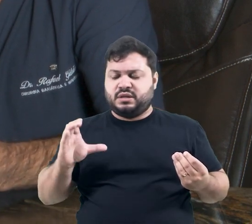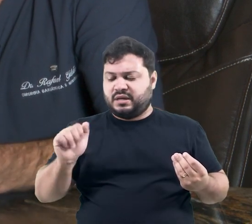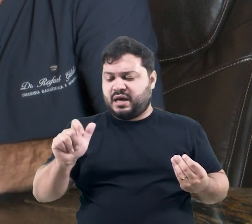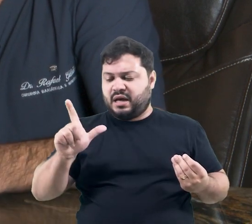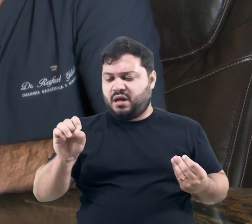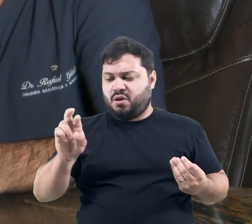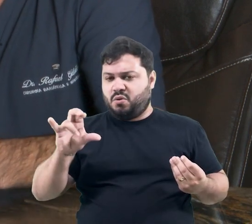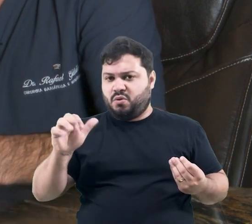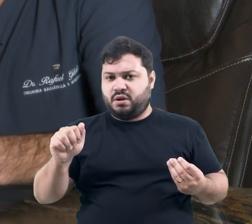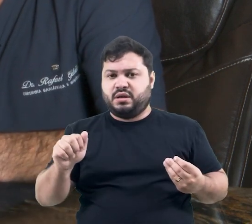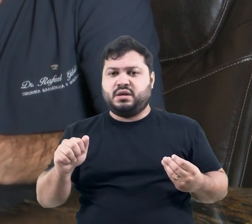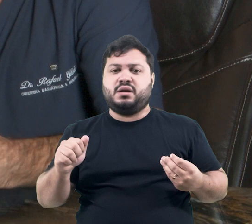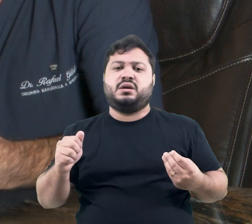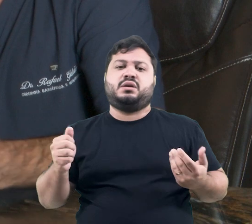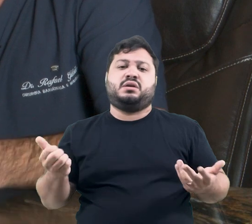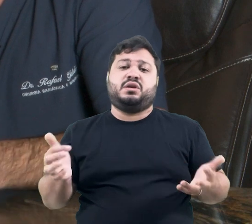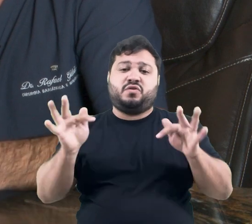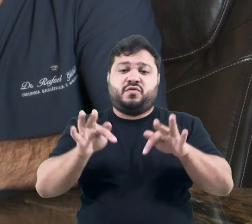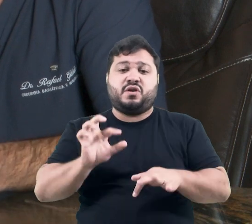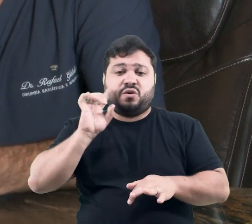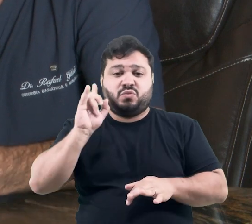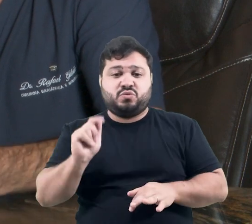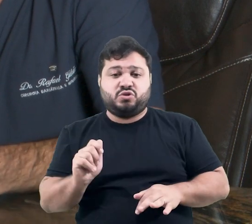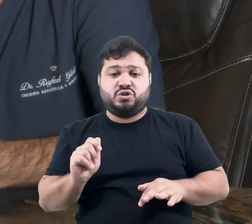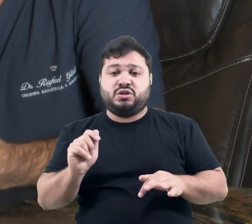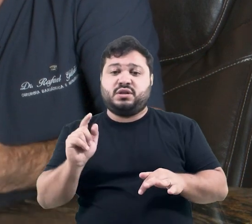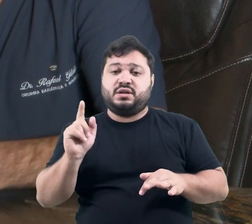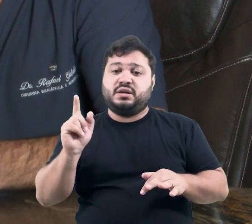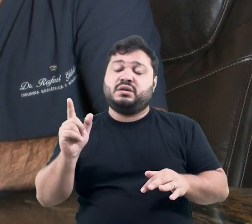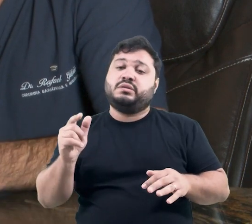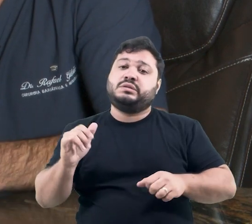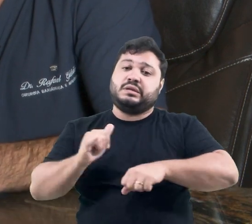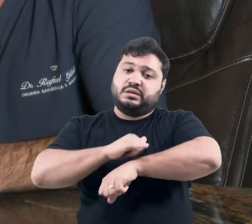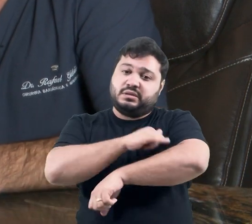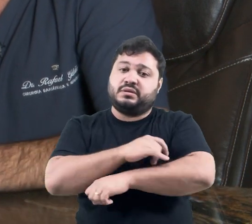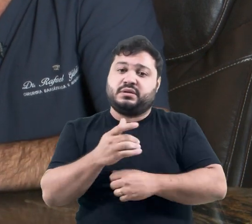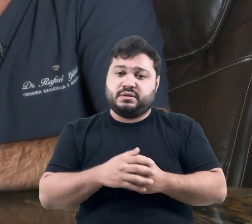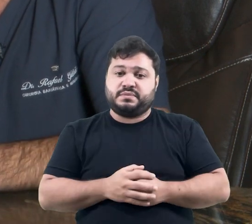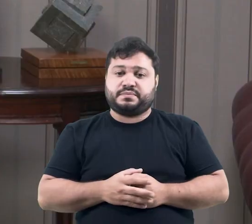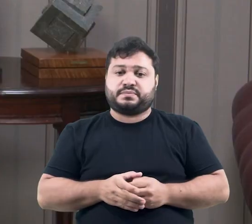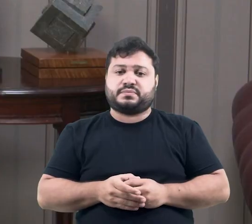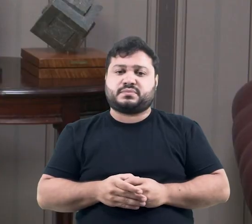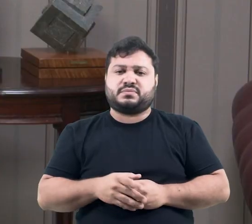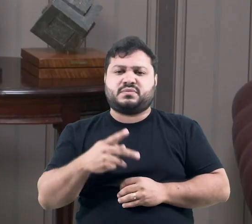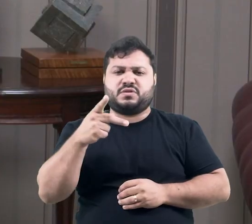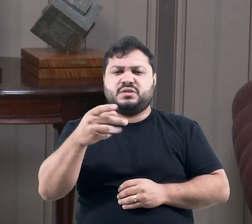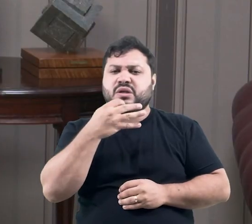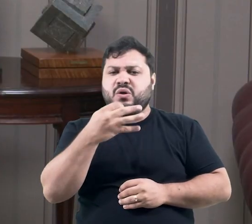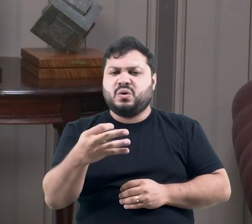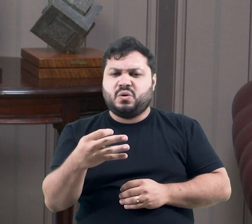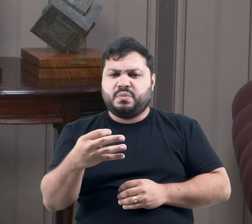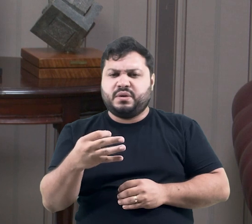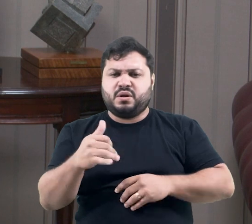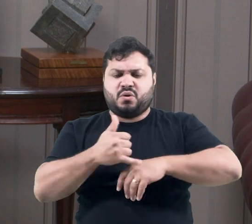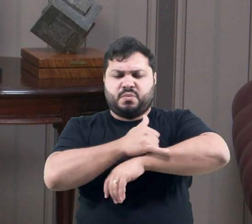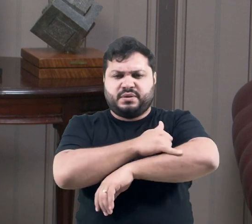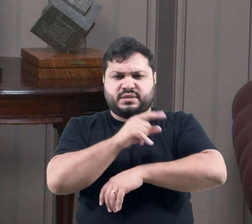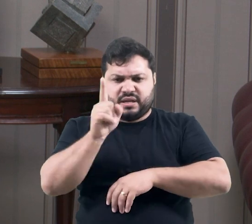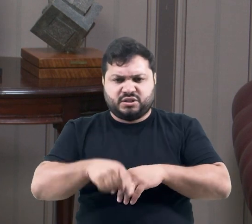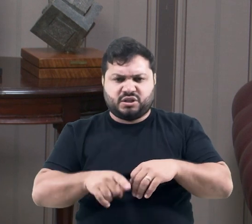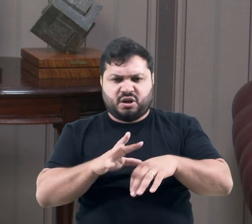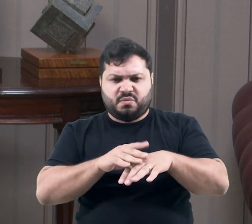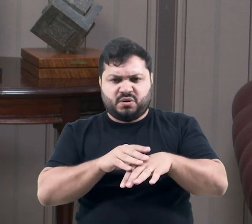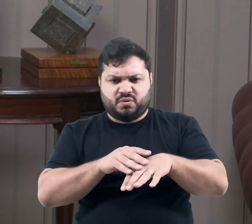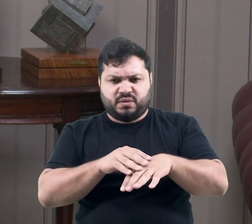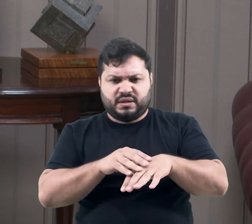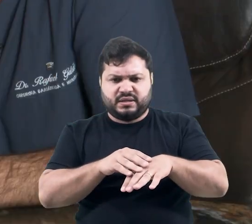de calorias. E no final do dia, isso acaba gerando um ganho de peso. Doutor, na sua opinião, a